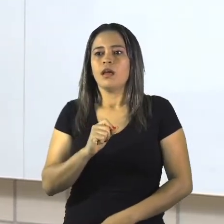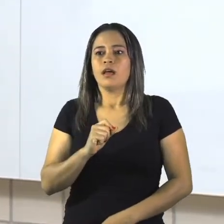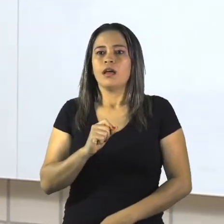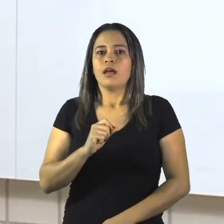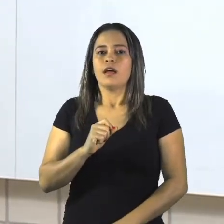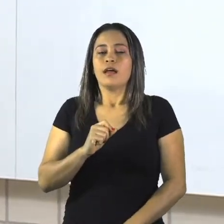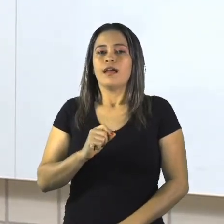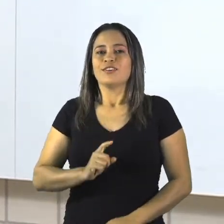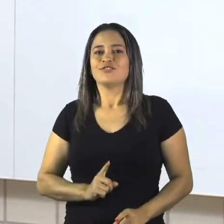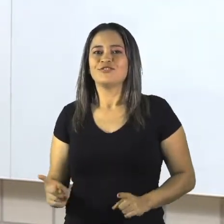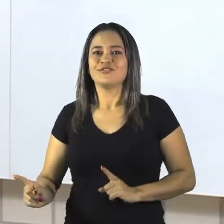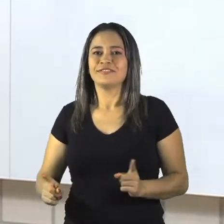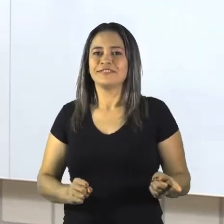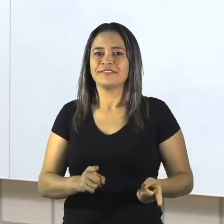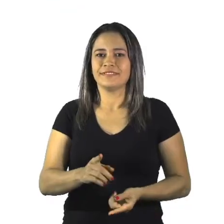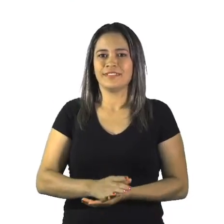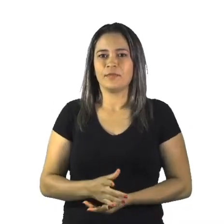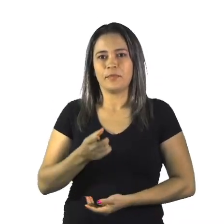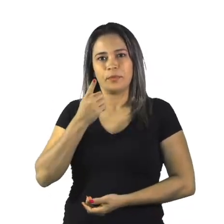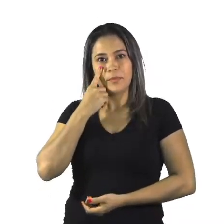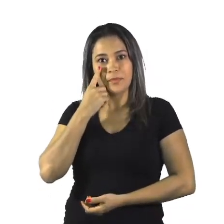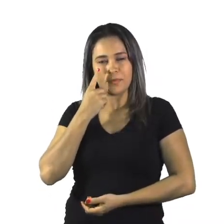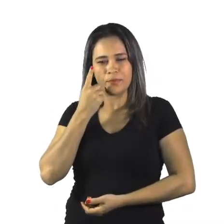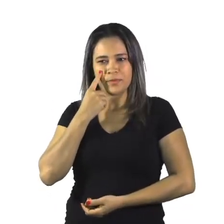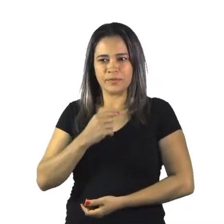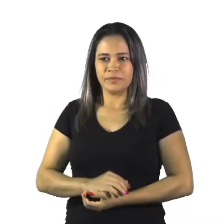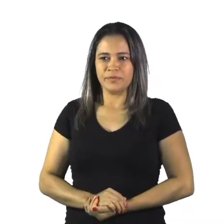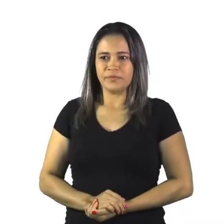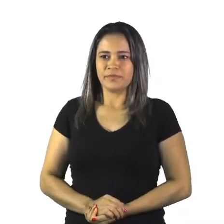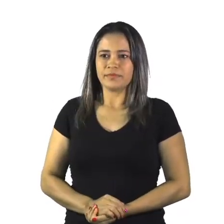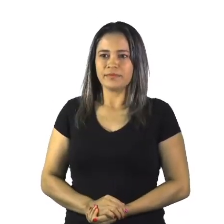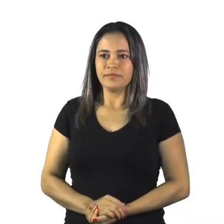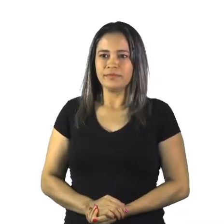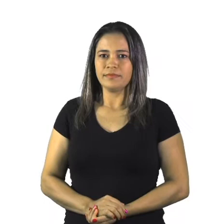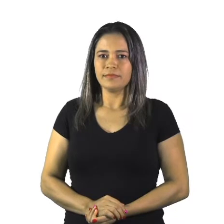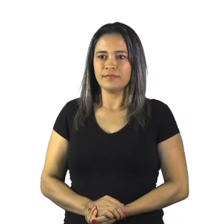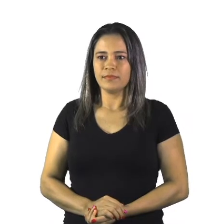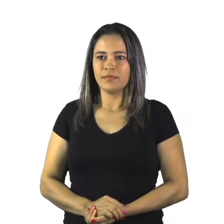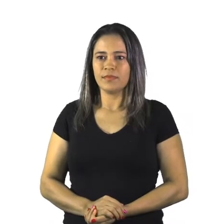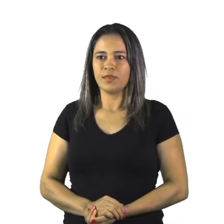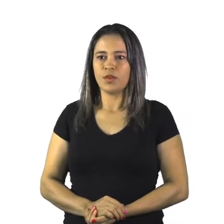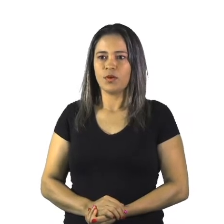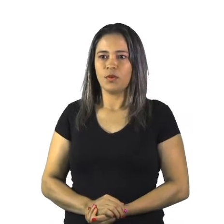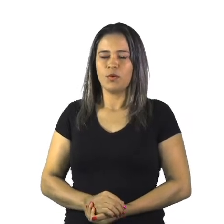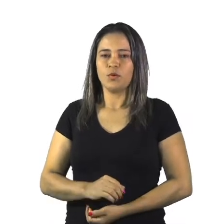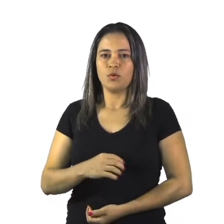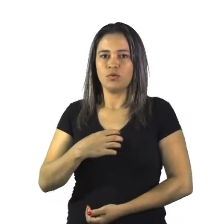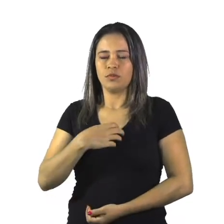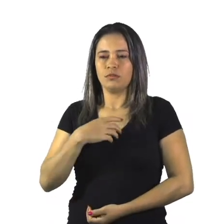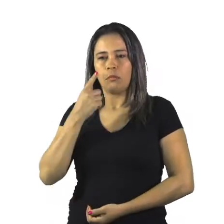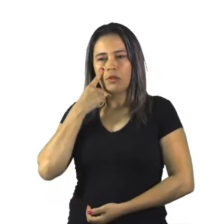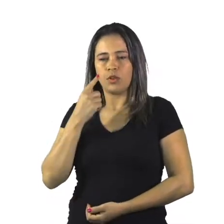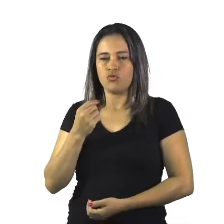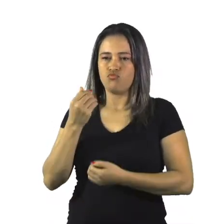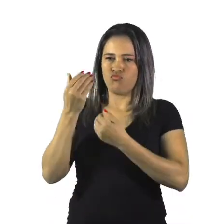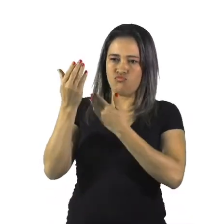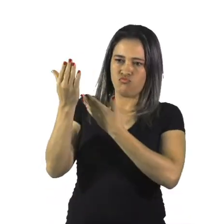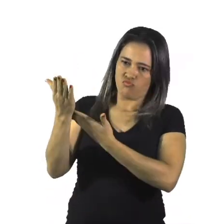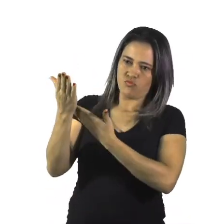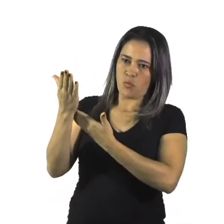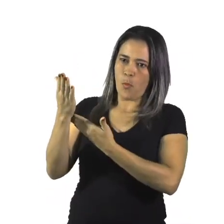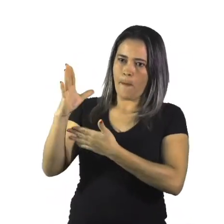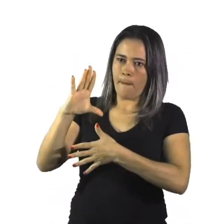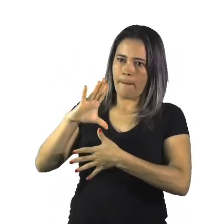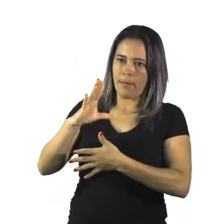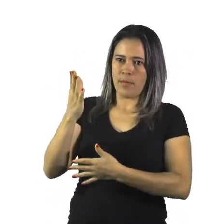vai observar o sentido, né? O sentido, ele pode estar de duas formas quando a gente observa um mapa, né?